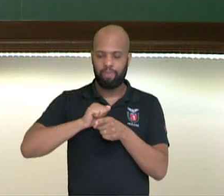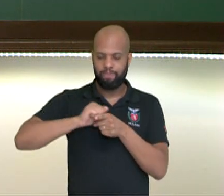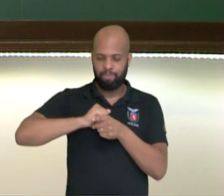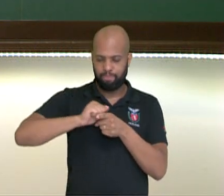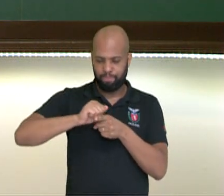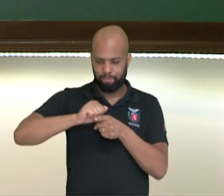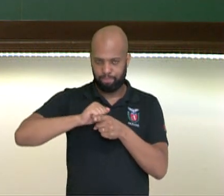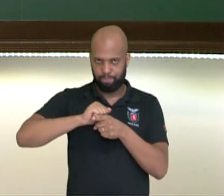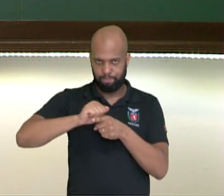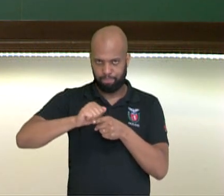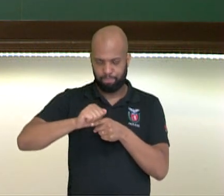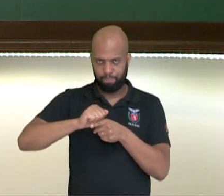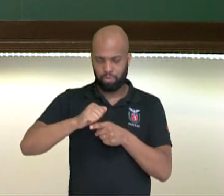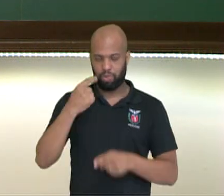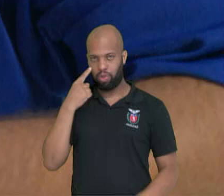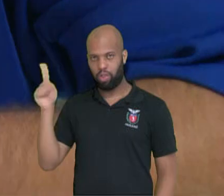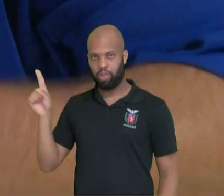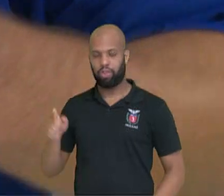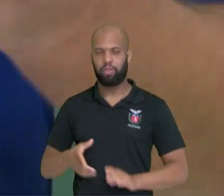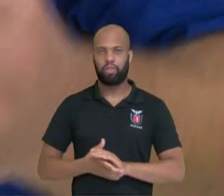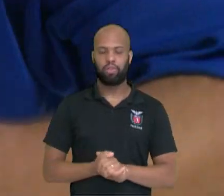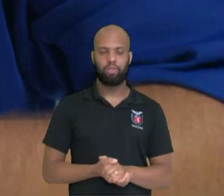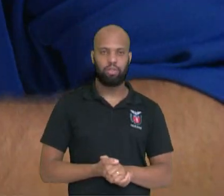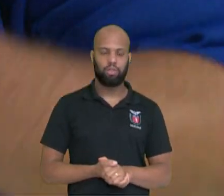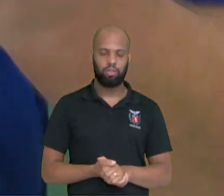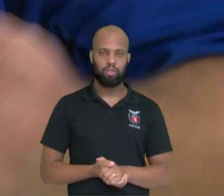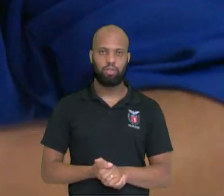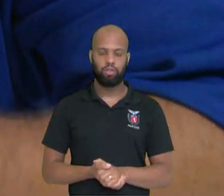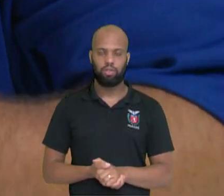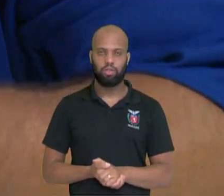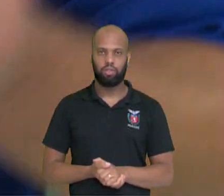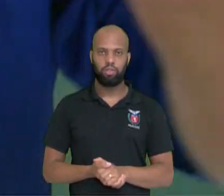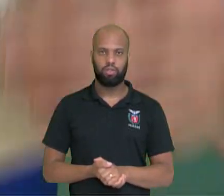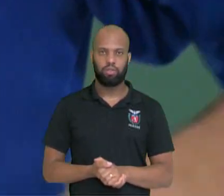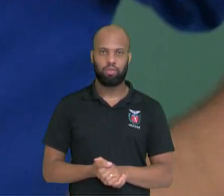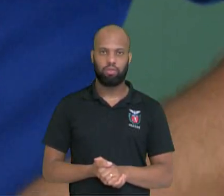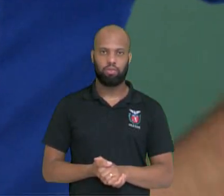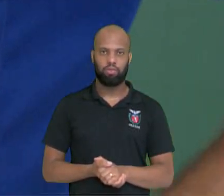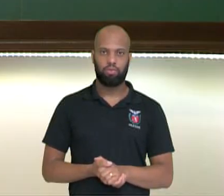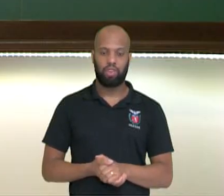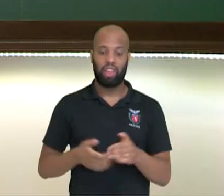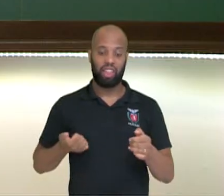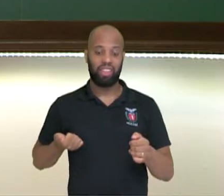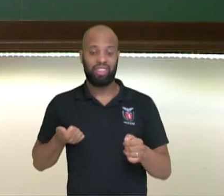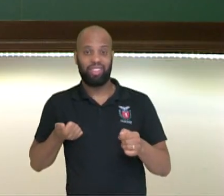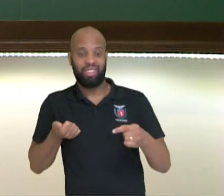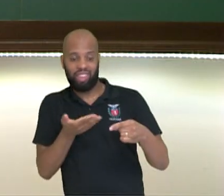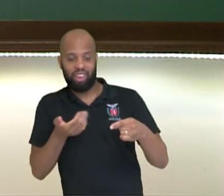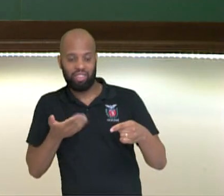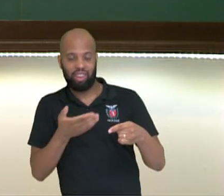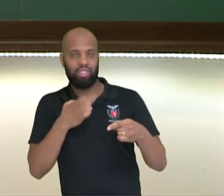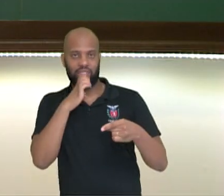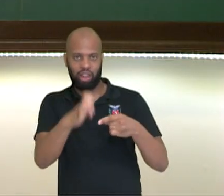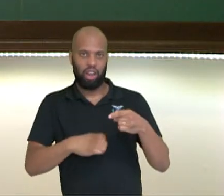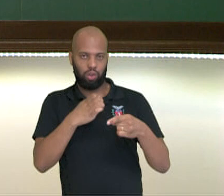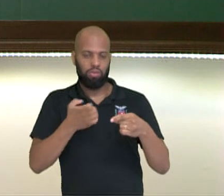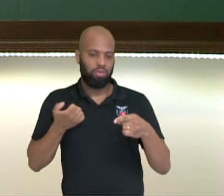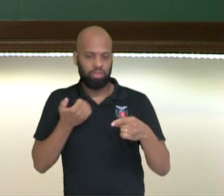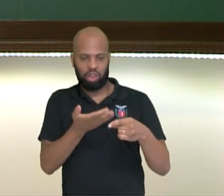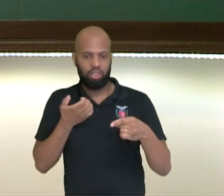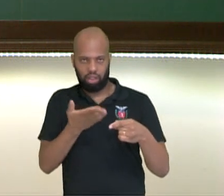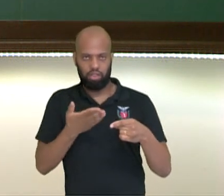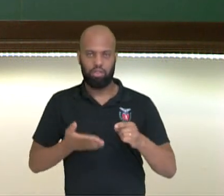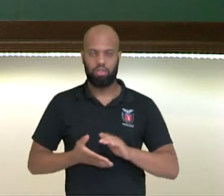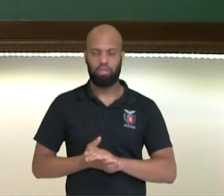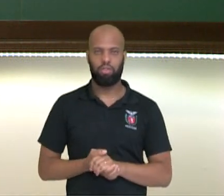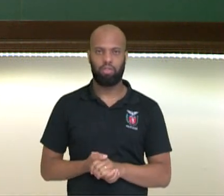só, vou eletrizá-lo, esfregá-lo, ok? E vou, com calma